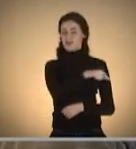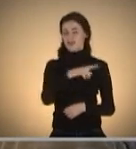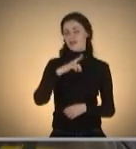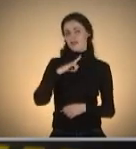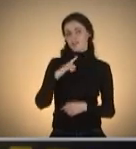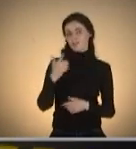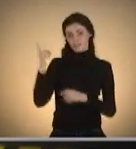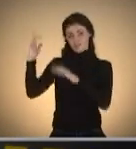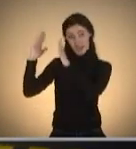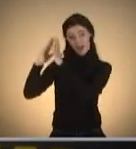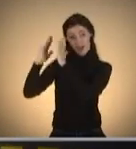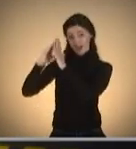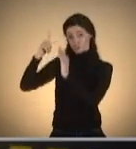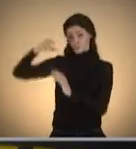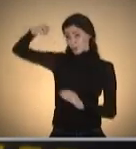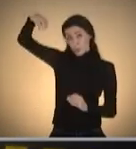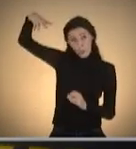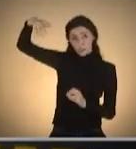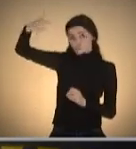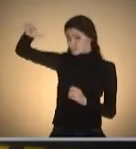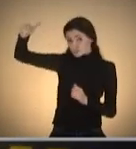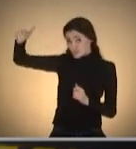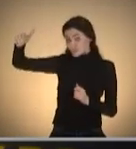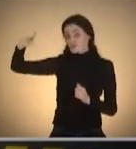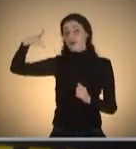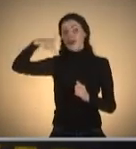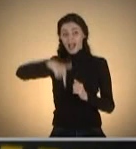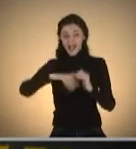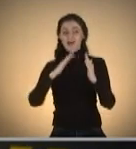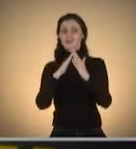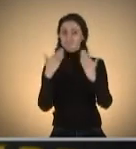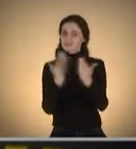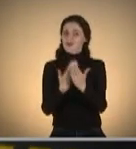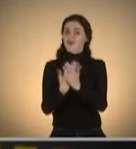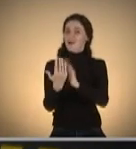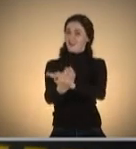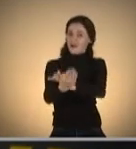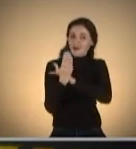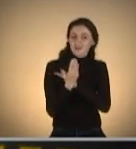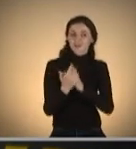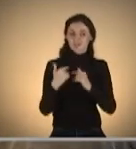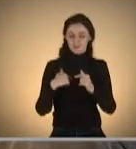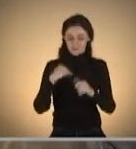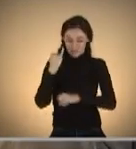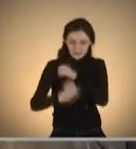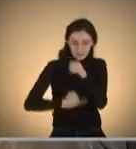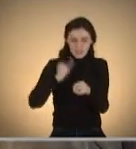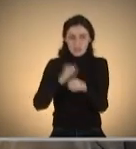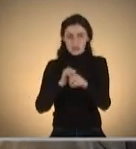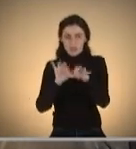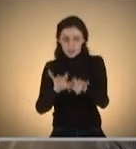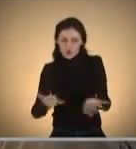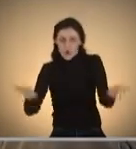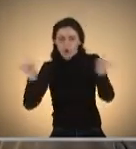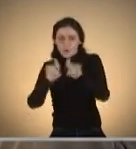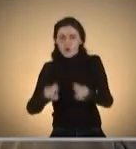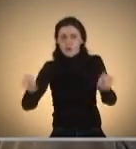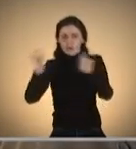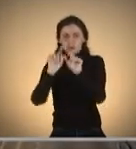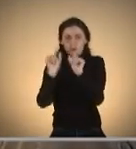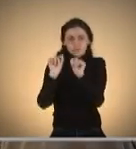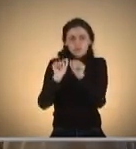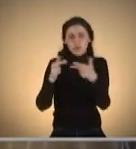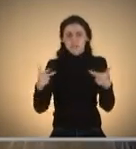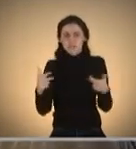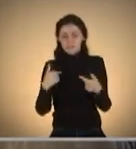é Luana. Quando a minha casa não tem luz e a escola me ajuda muito a